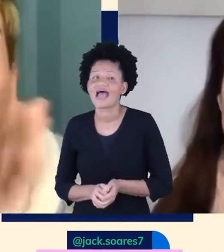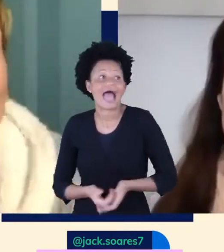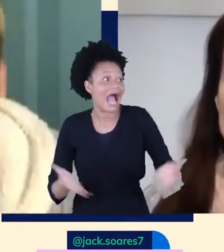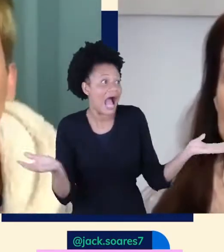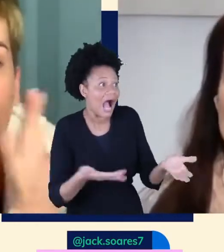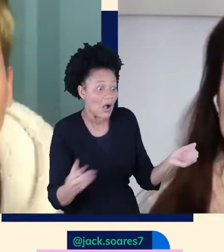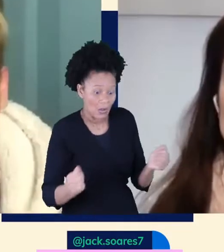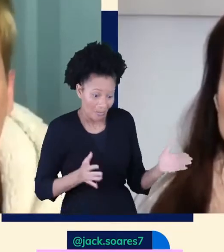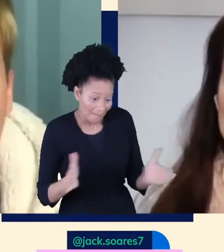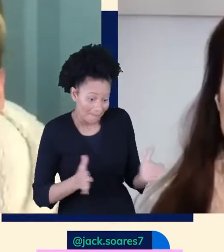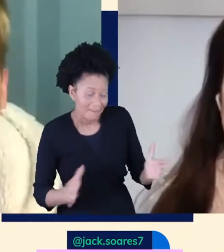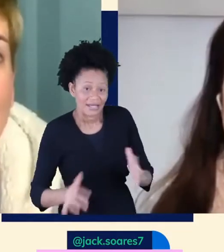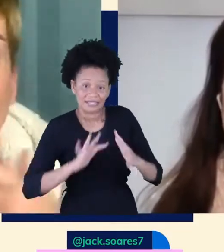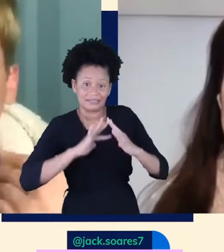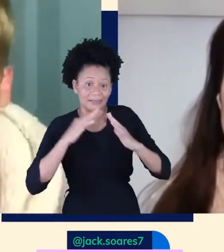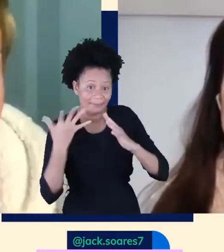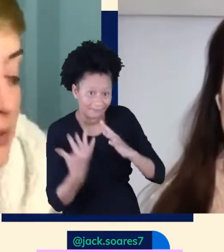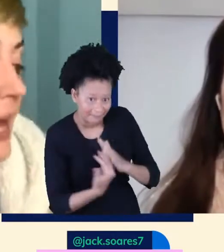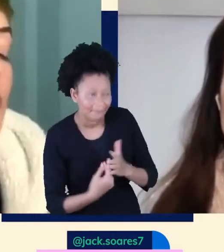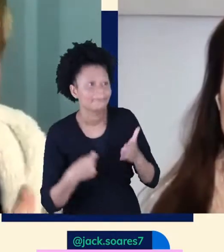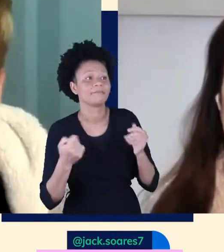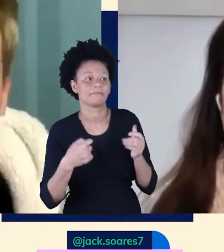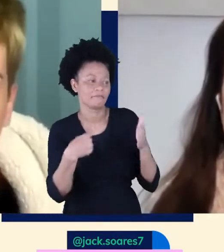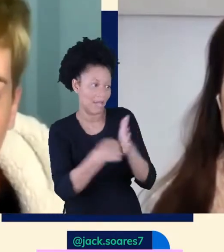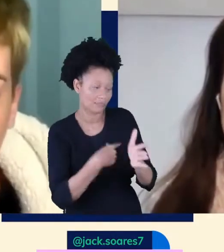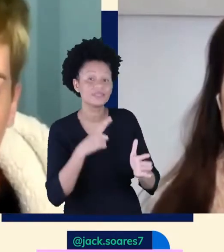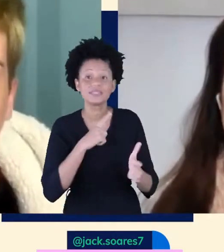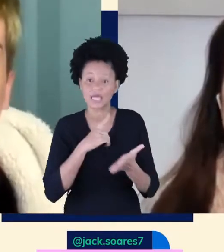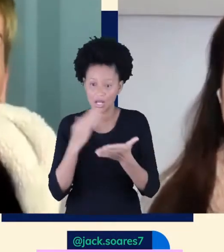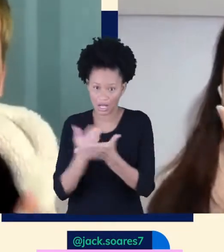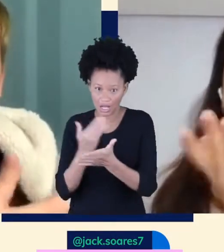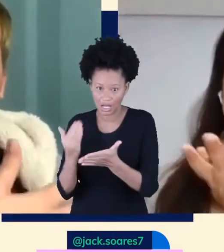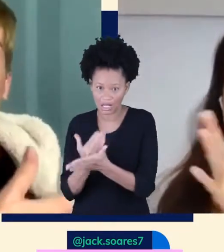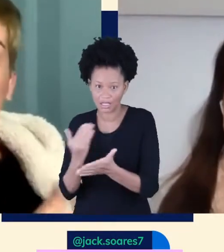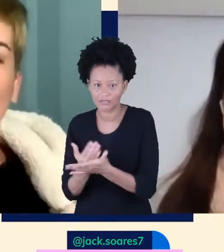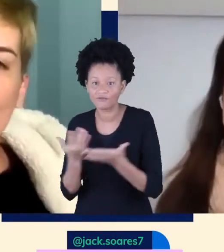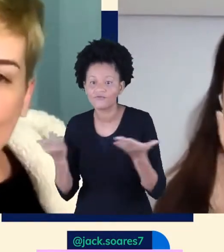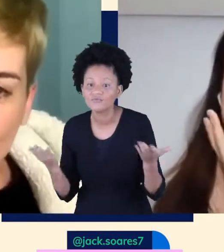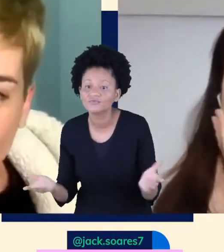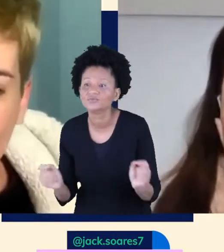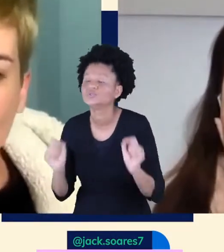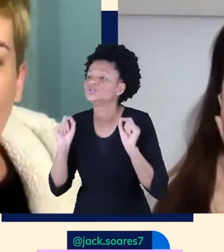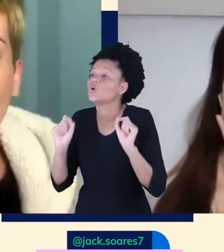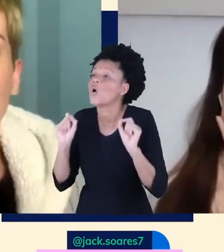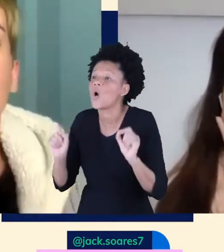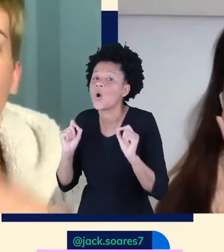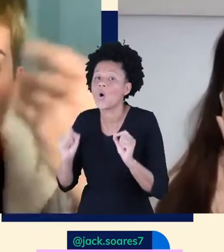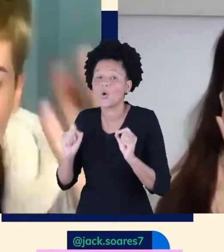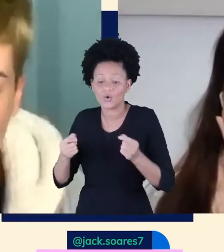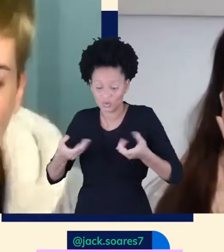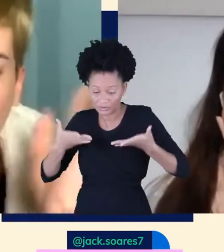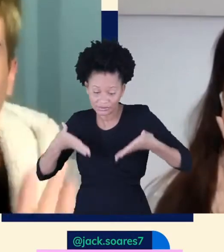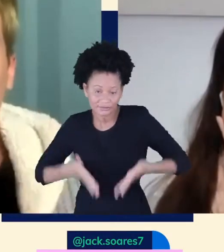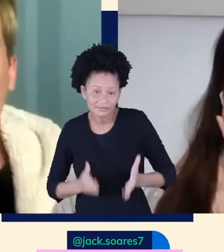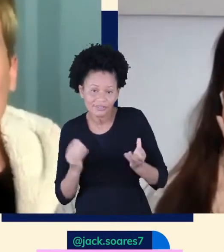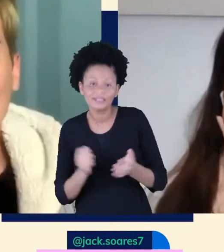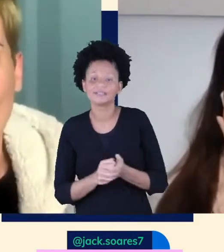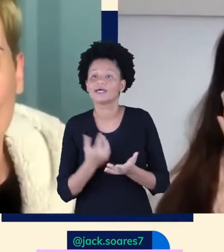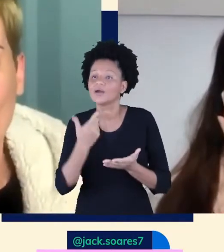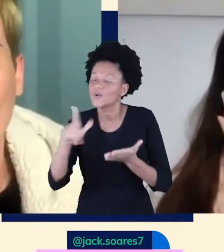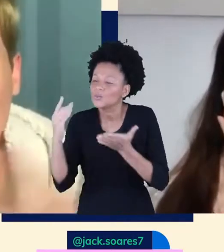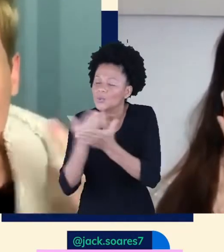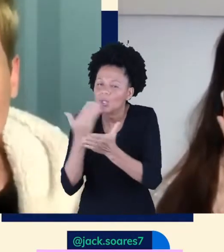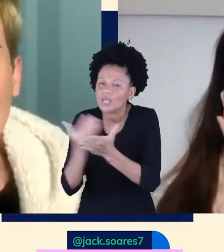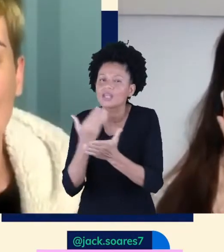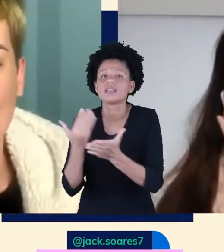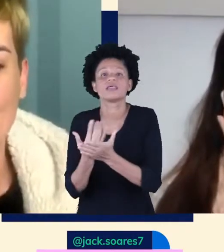pego agora durante a quarentena, perguntaram, tem o livro da Carol, Gogô, de onde vem os bebês. E tem o vídeo lá no canal contando,